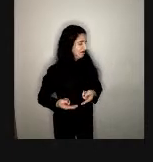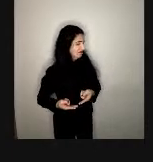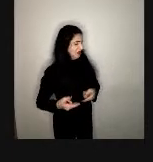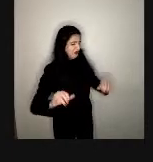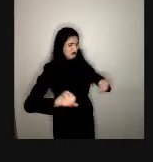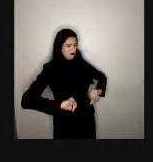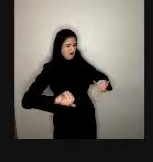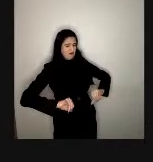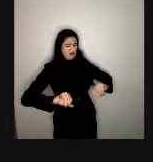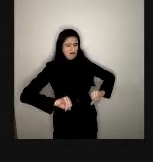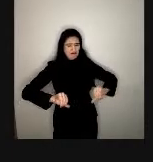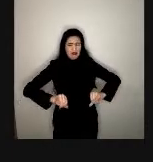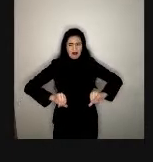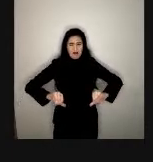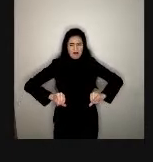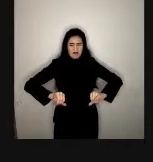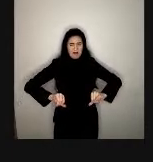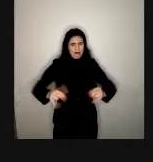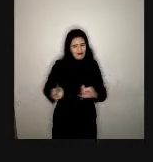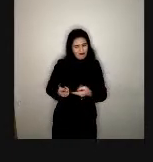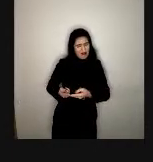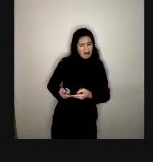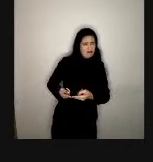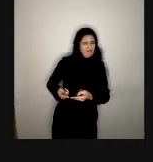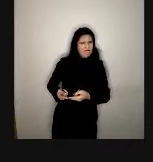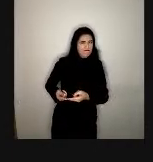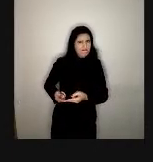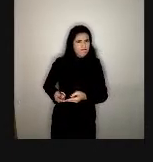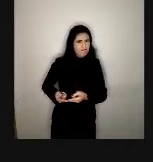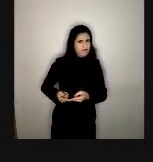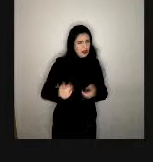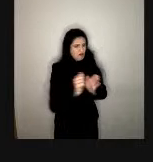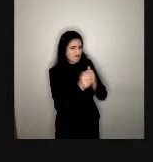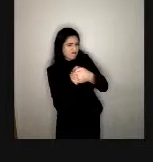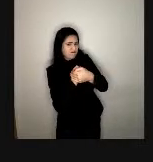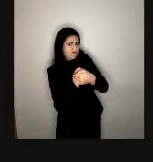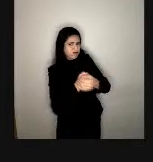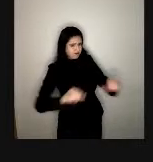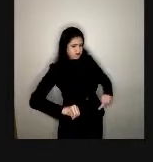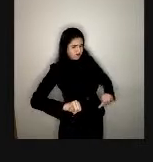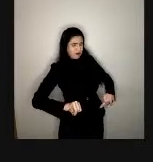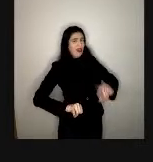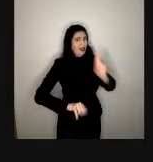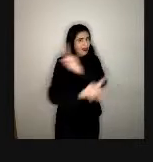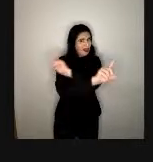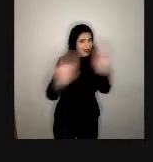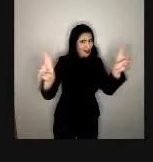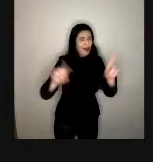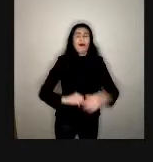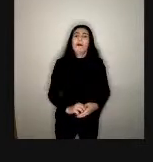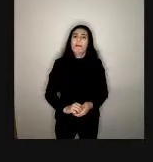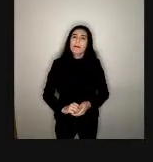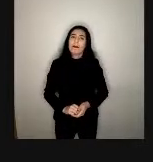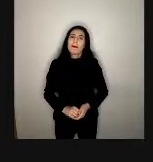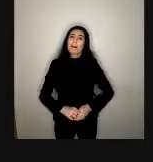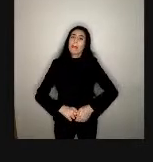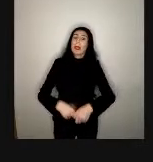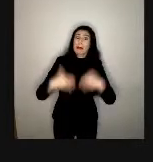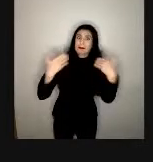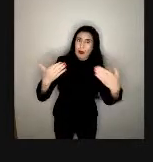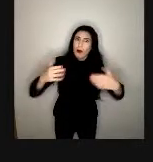atravessando, mas era principalmente fazer um material que elevasse a autoestima das pessoas